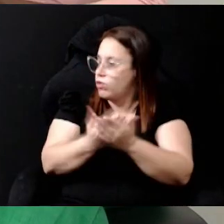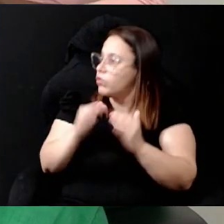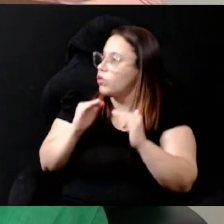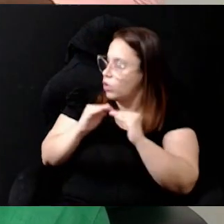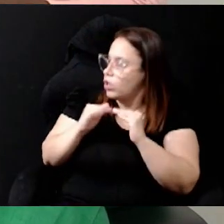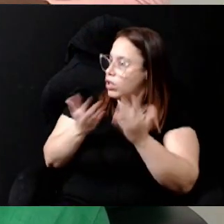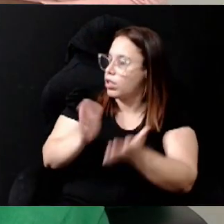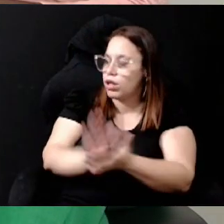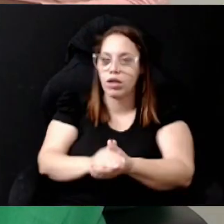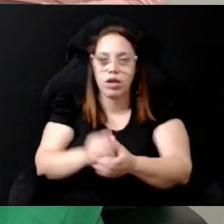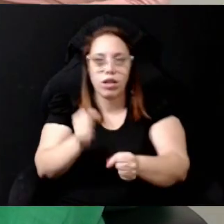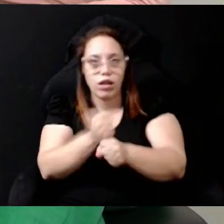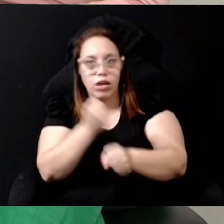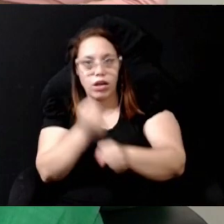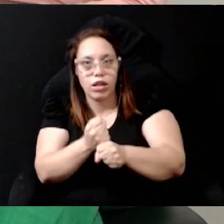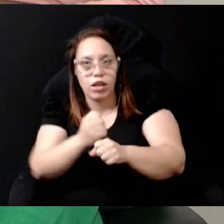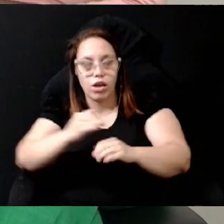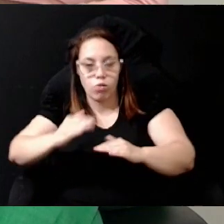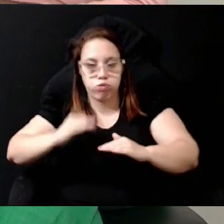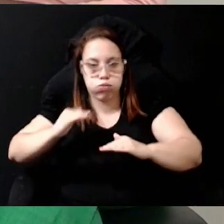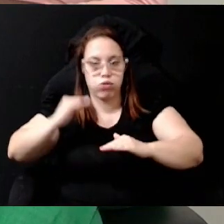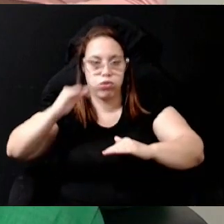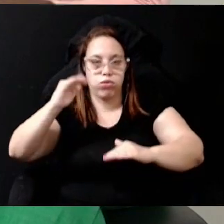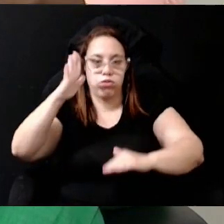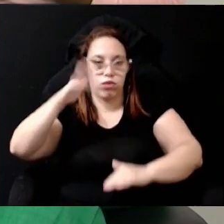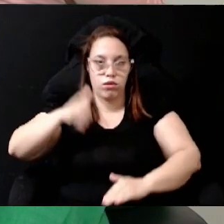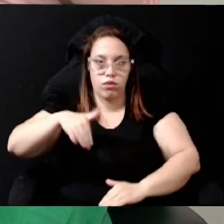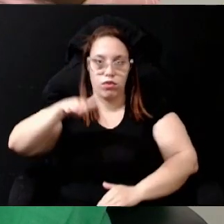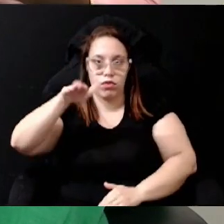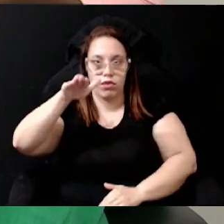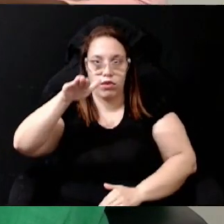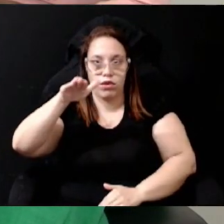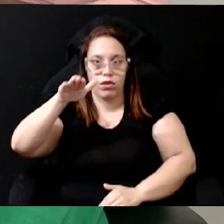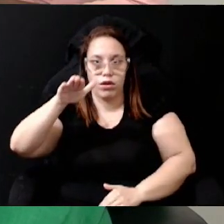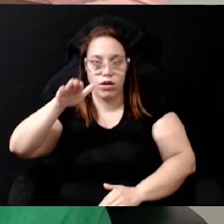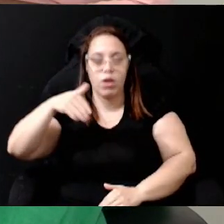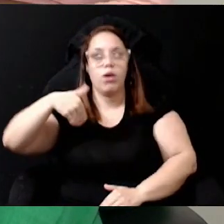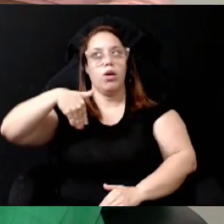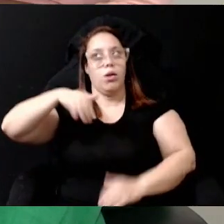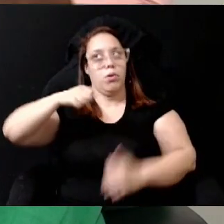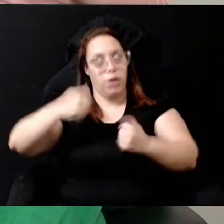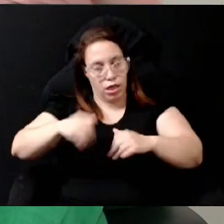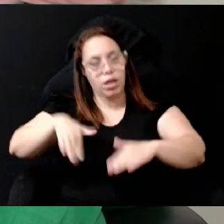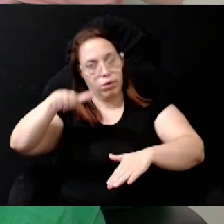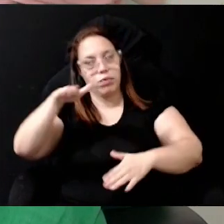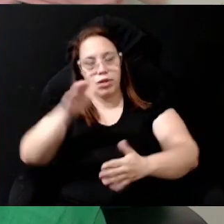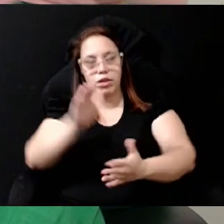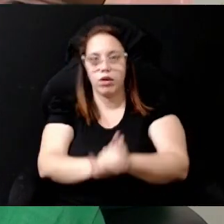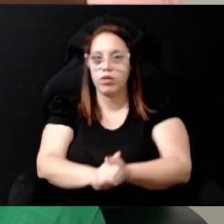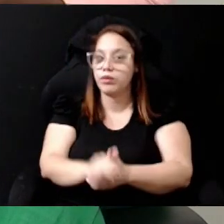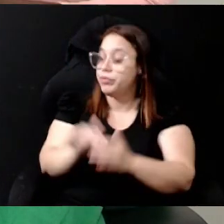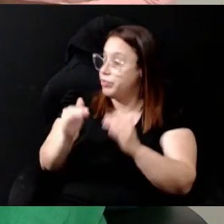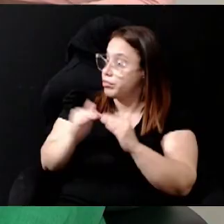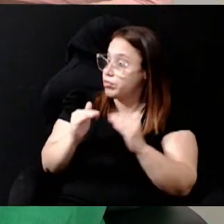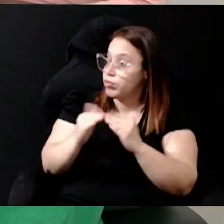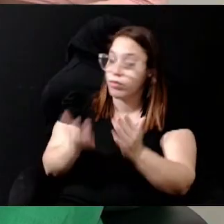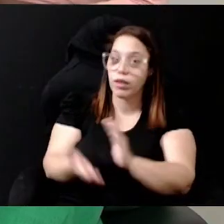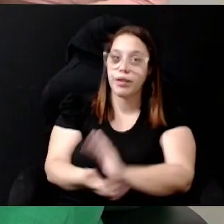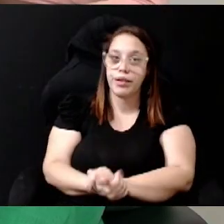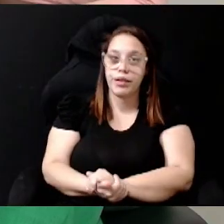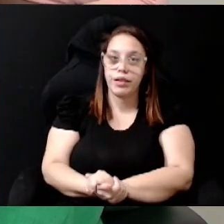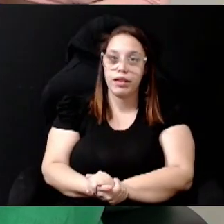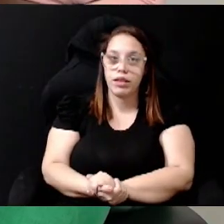com as famílias na escola, né? Com certeza. Eu acho que esse ano foi um ano que nós conseguimos avançar bastante. Demoramos, mas estamos avançando bastante.